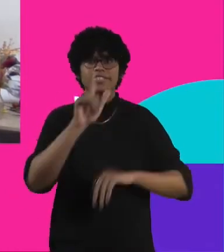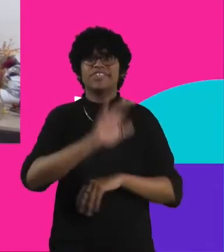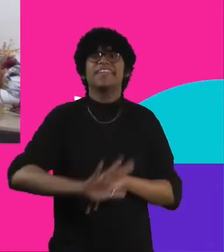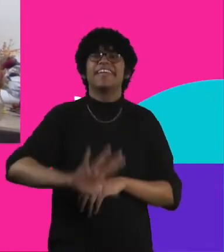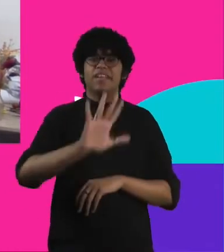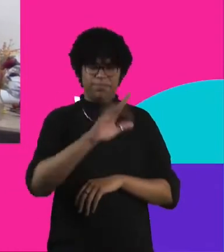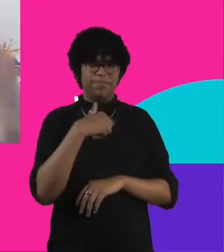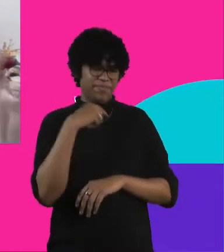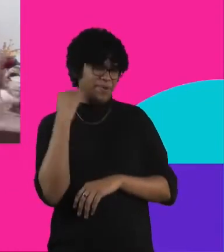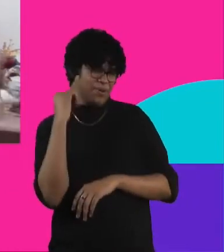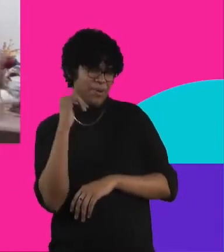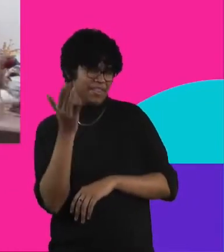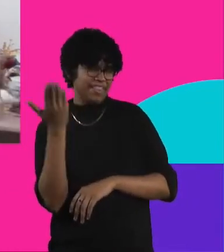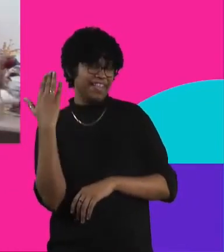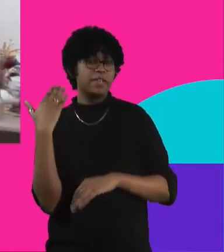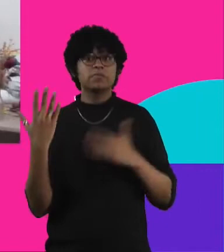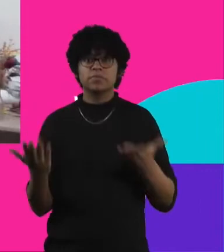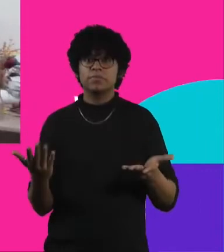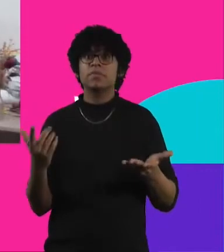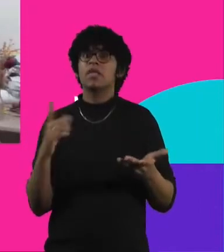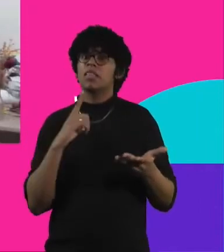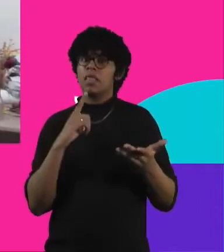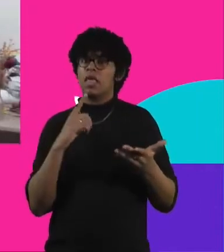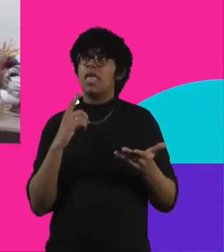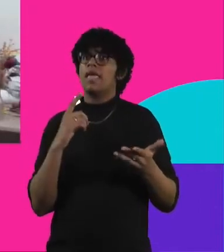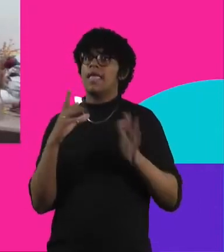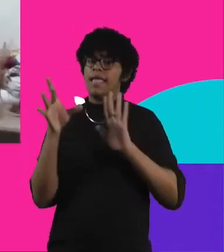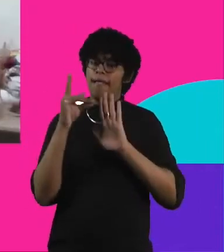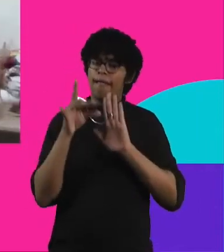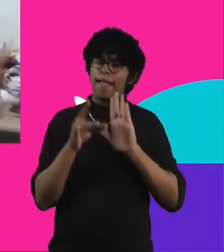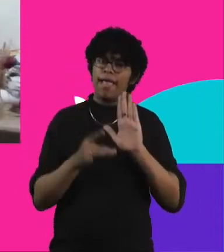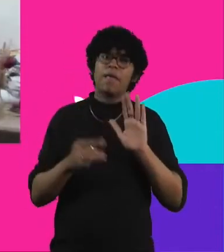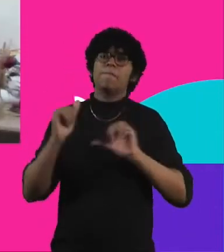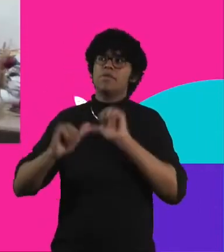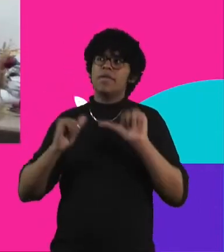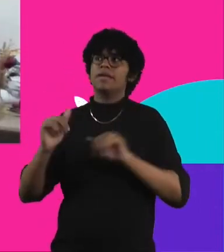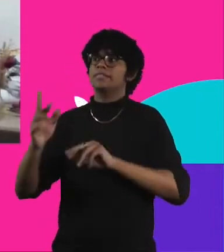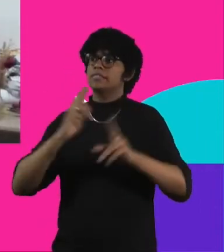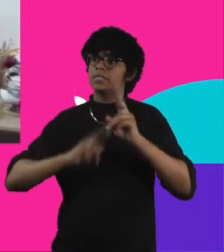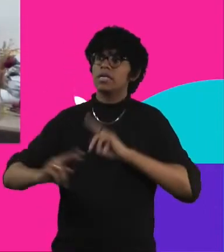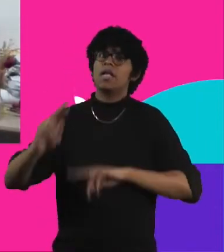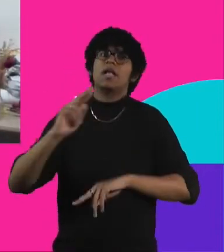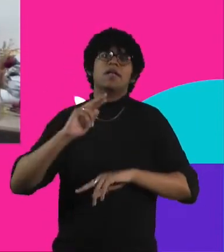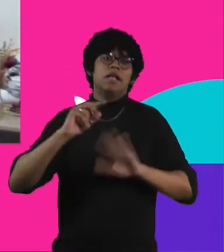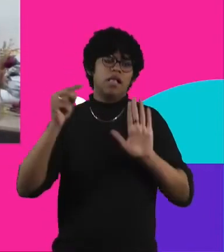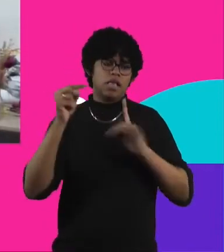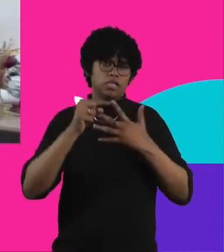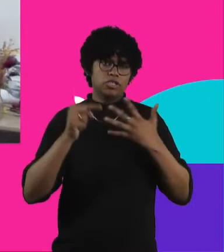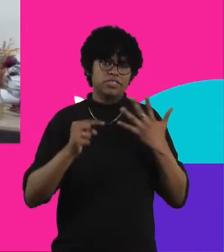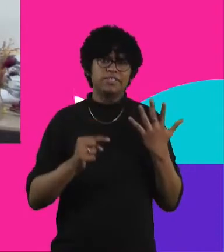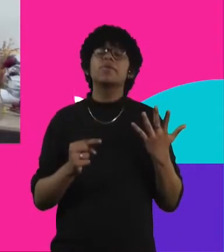contei anteriormente, né? Teoria de mudança, definir os resultados, as entregas, enfim, os indicadores. O que eu